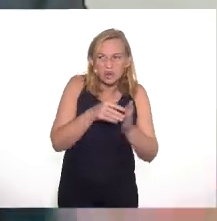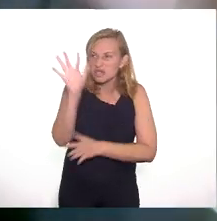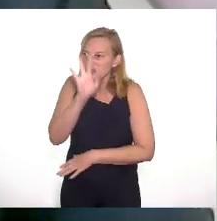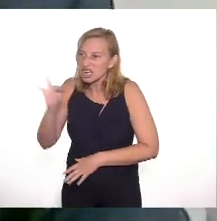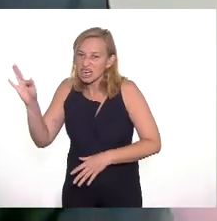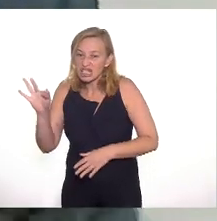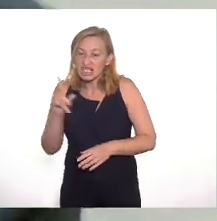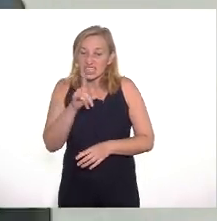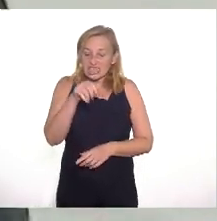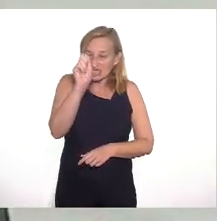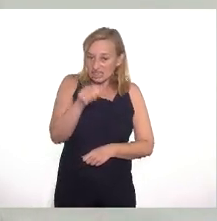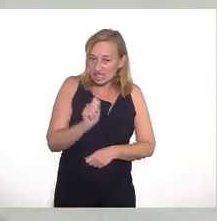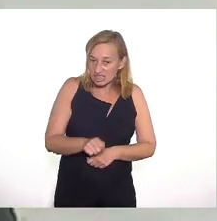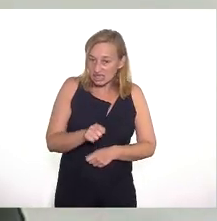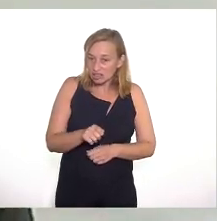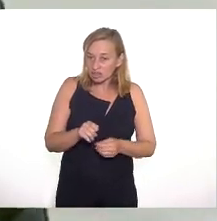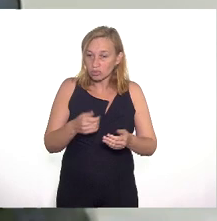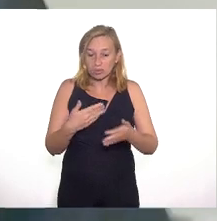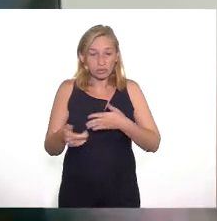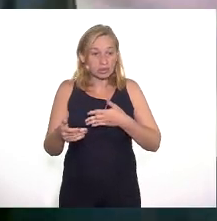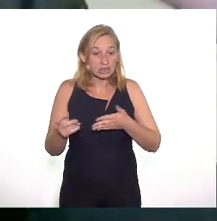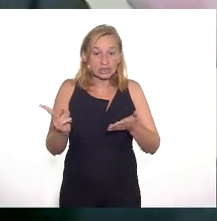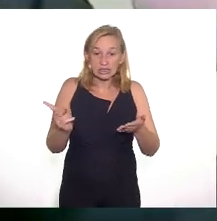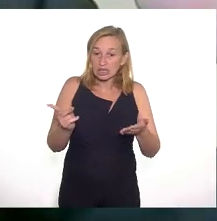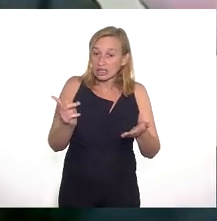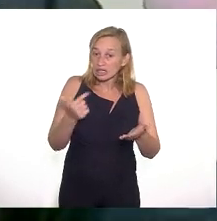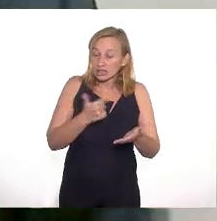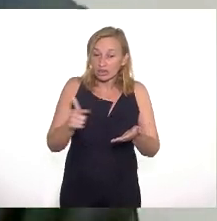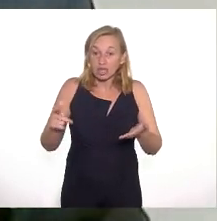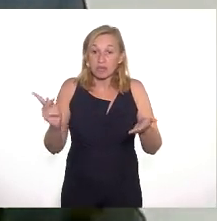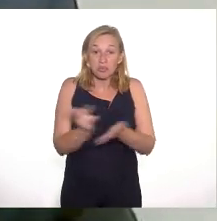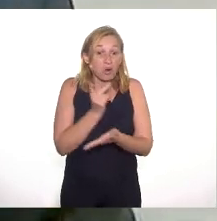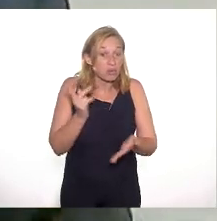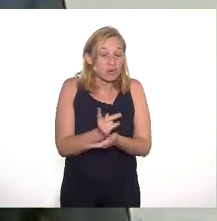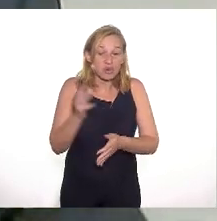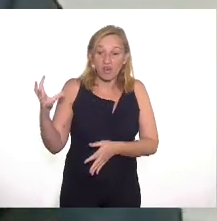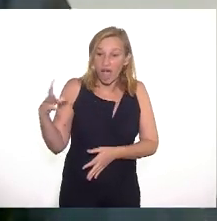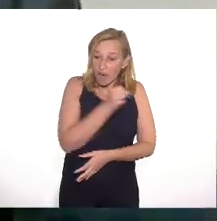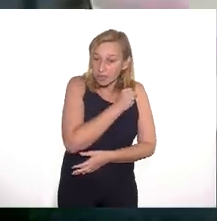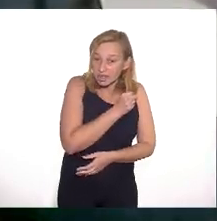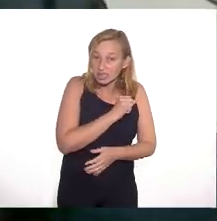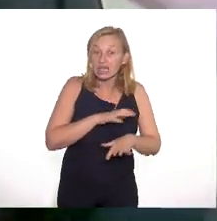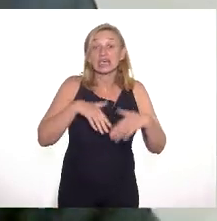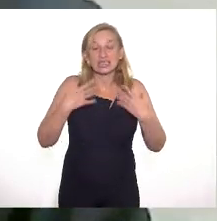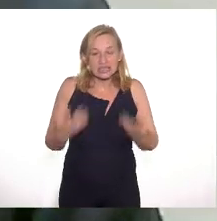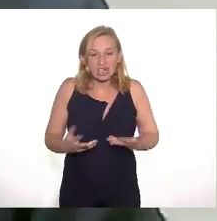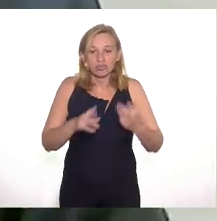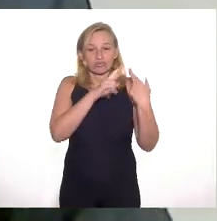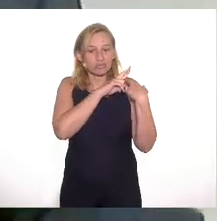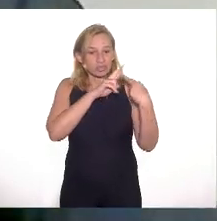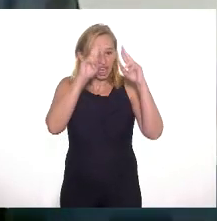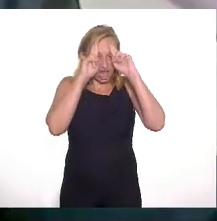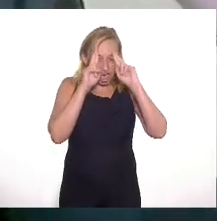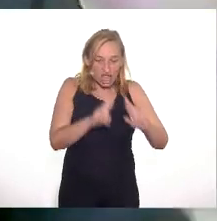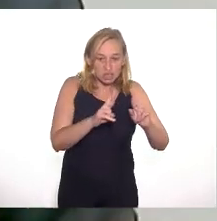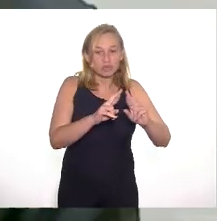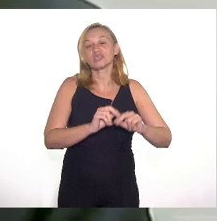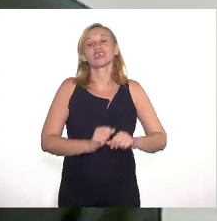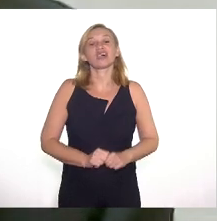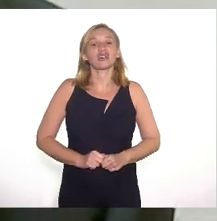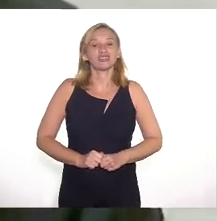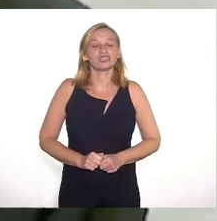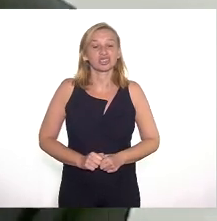programação para não dar nenhum tipo de fraude e problema, foi posto com muita velocidade. Então, foi feito com responsabilidade, com